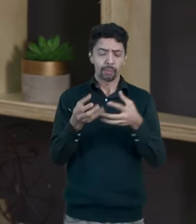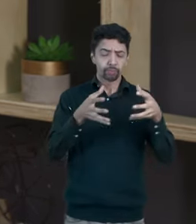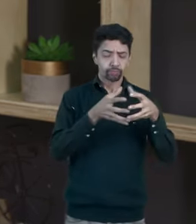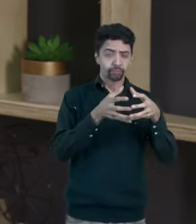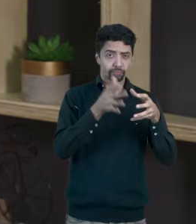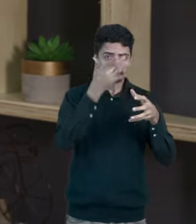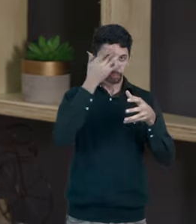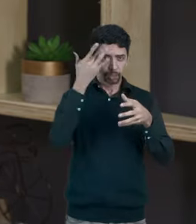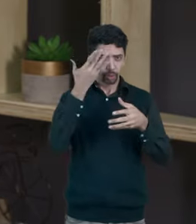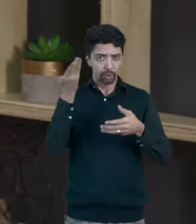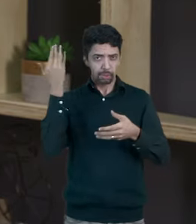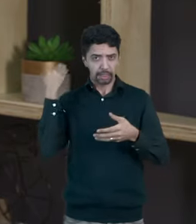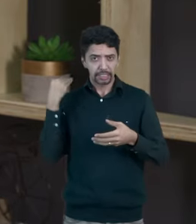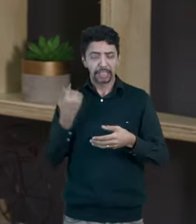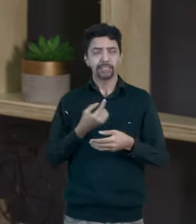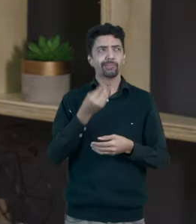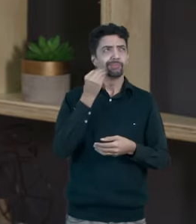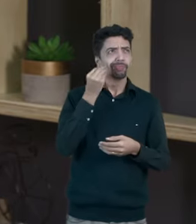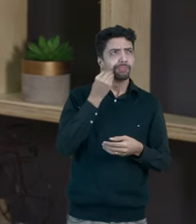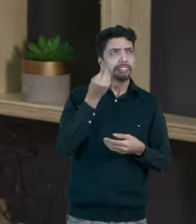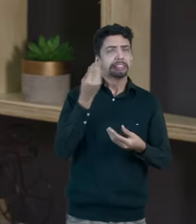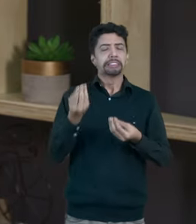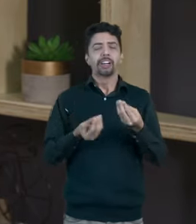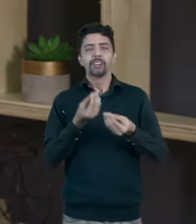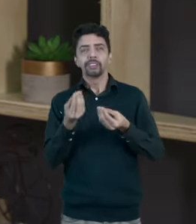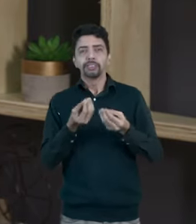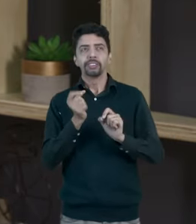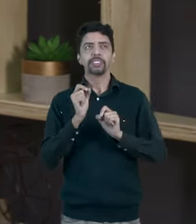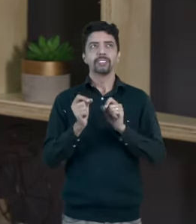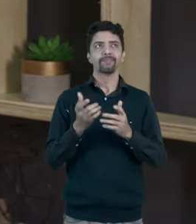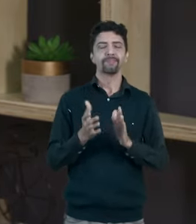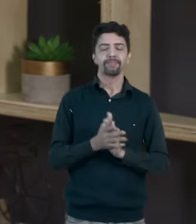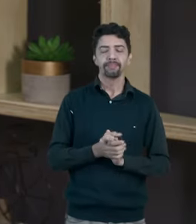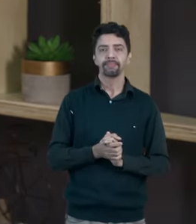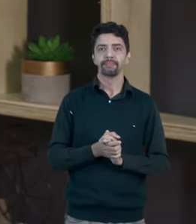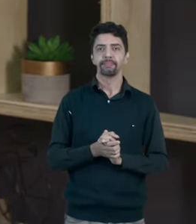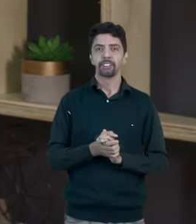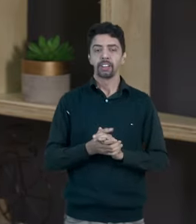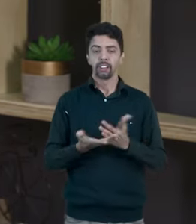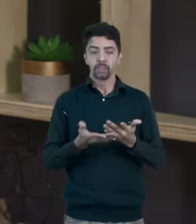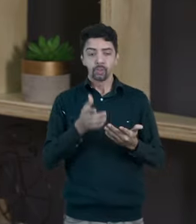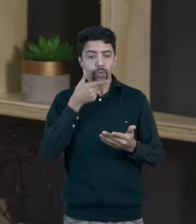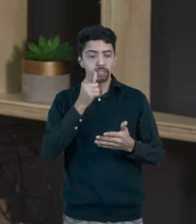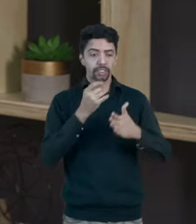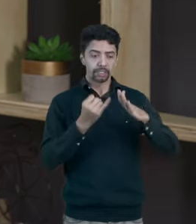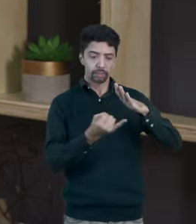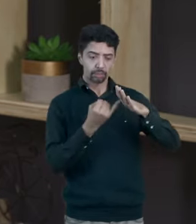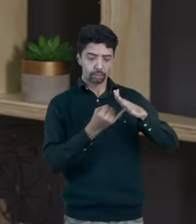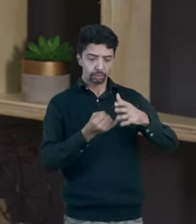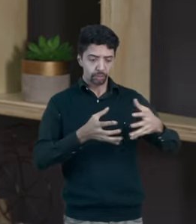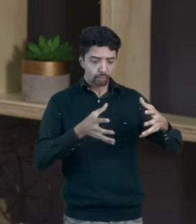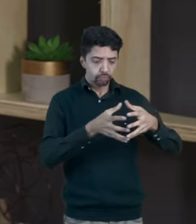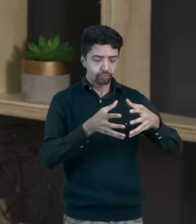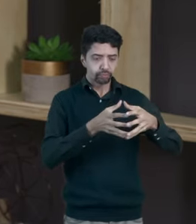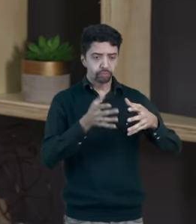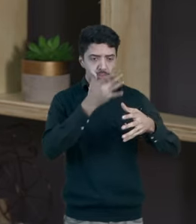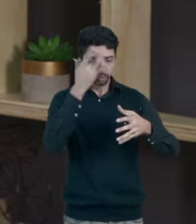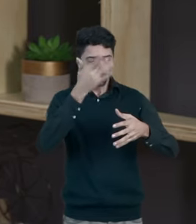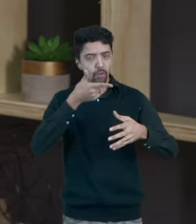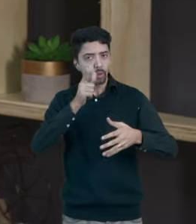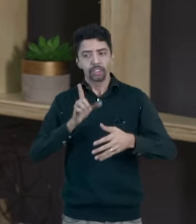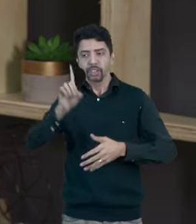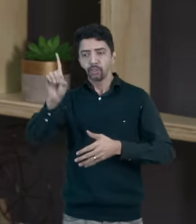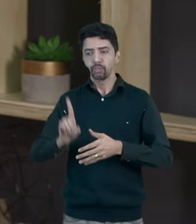grupo de pessoas que buscavam pela regulamentação de ter um instrumento uma instituição que